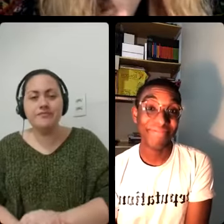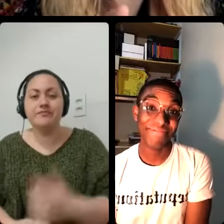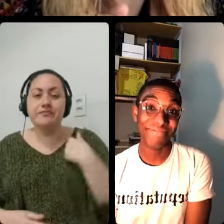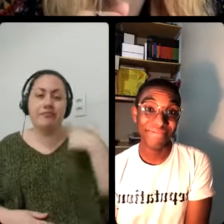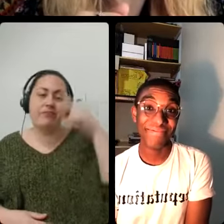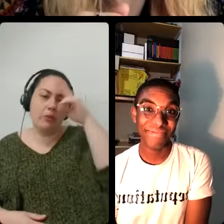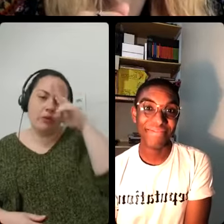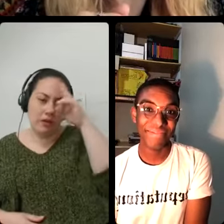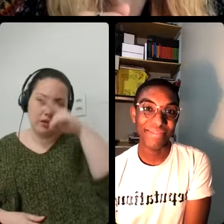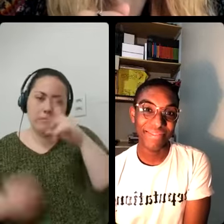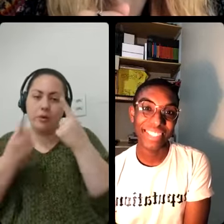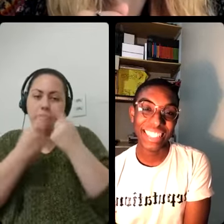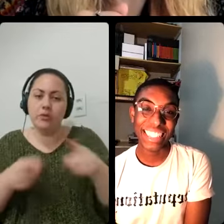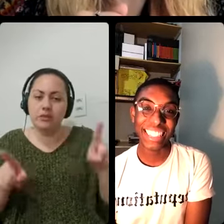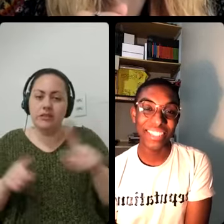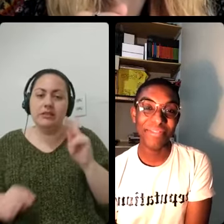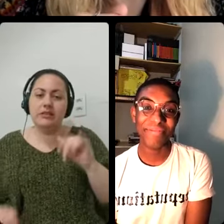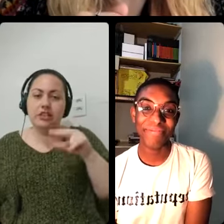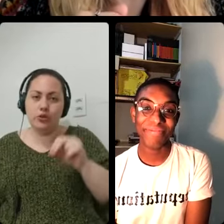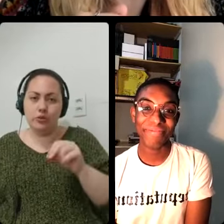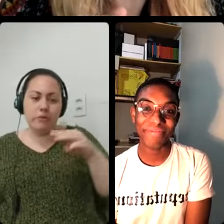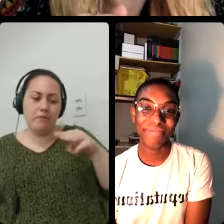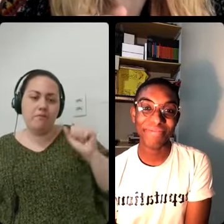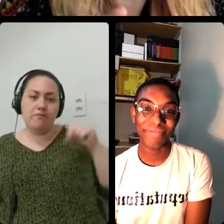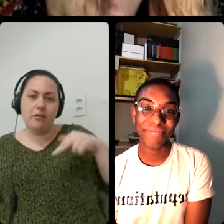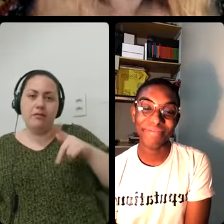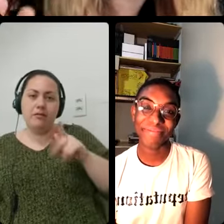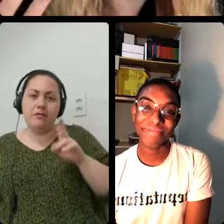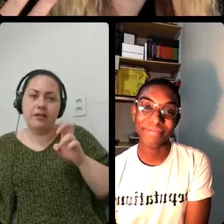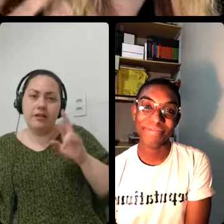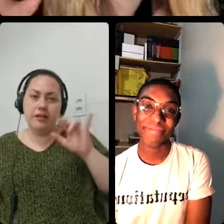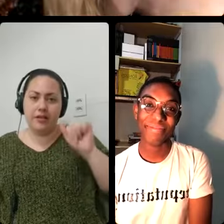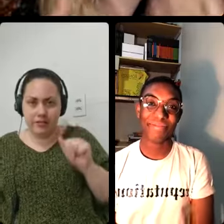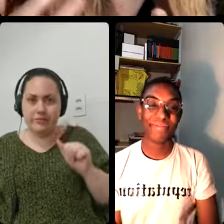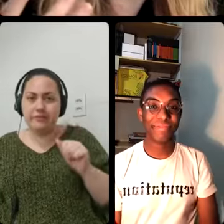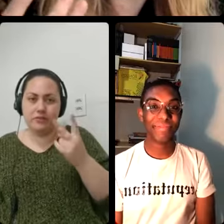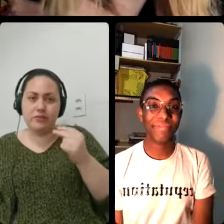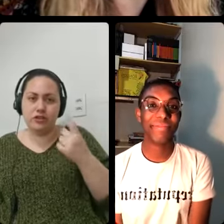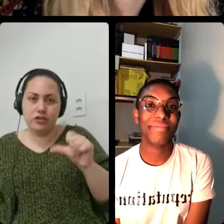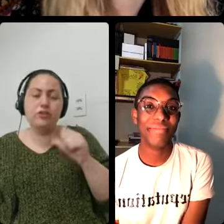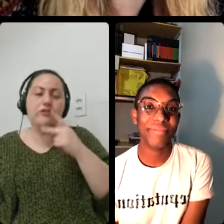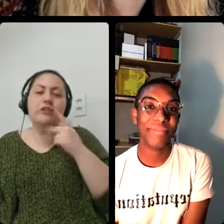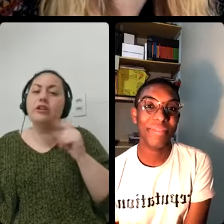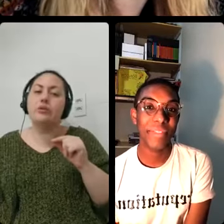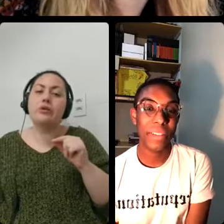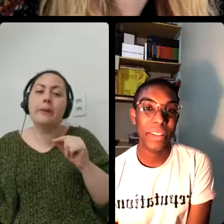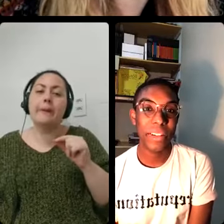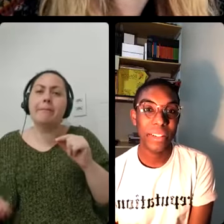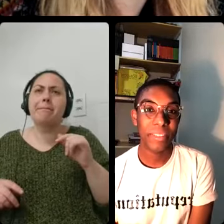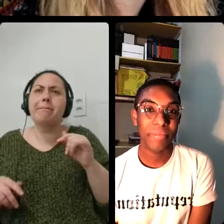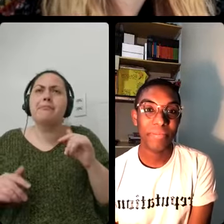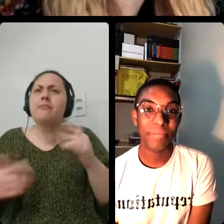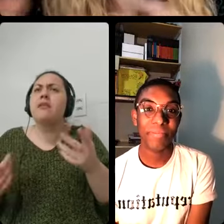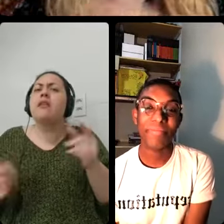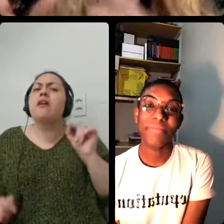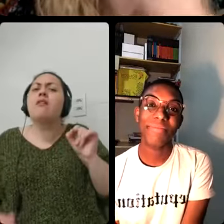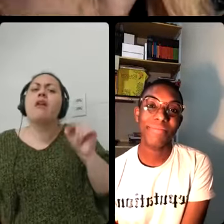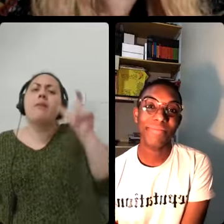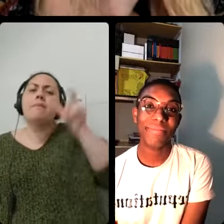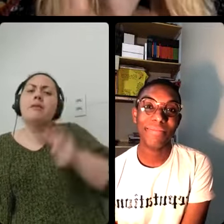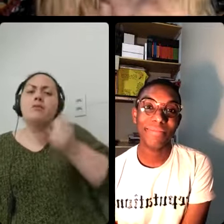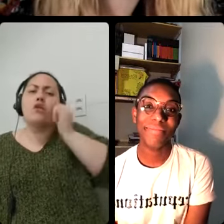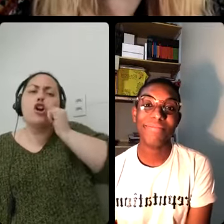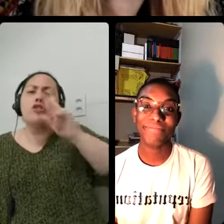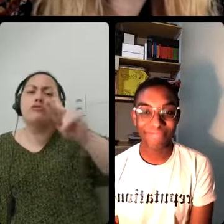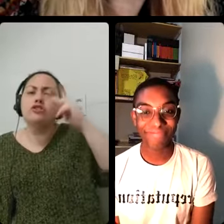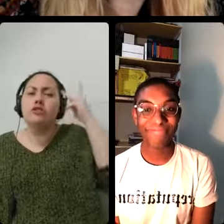de 2019, assim, que fala, né, sobre para quem e por quem a história está sendo contada, né, e para reforçar